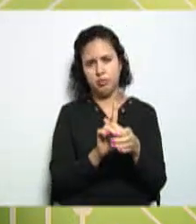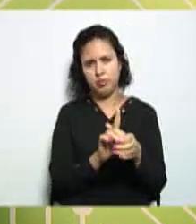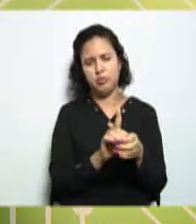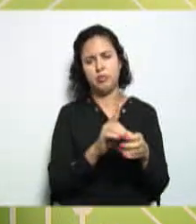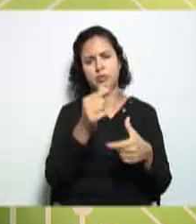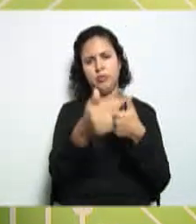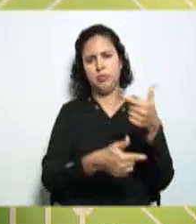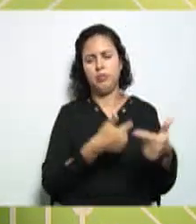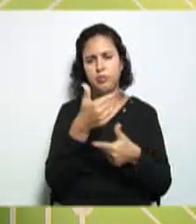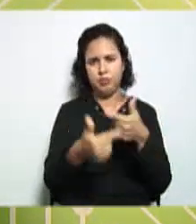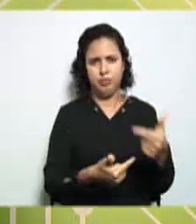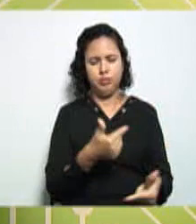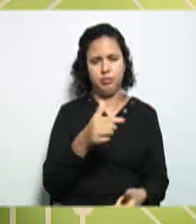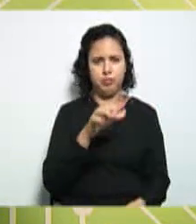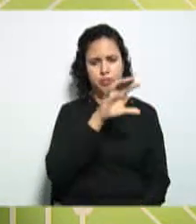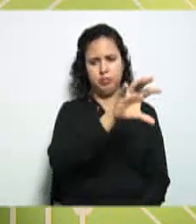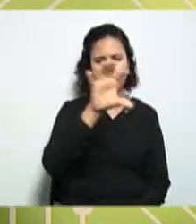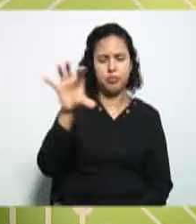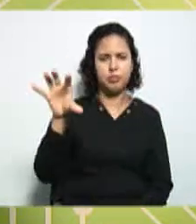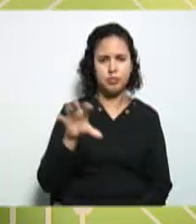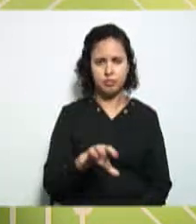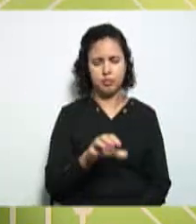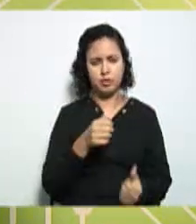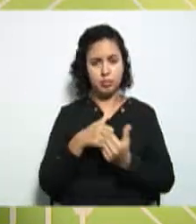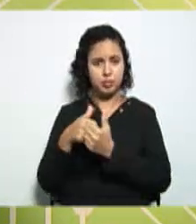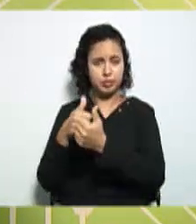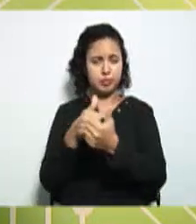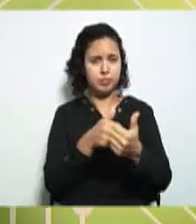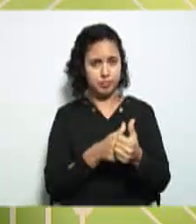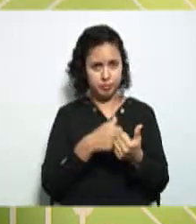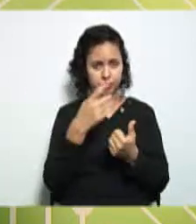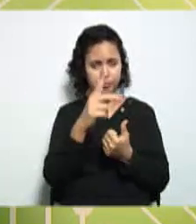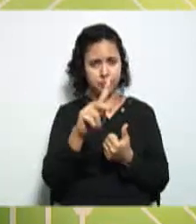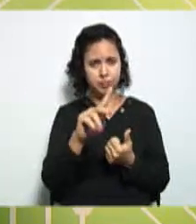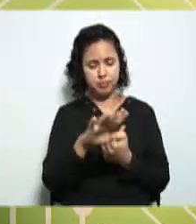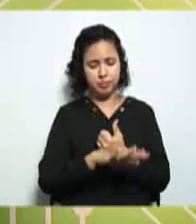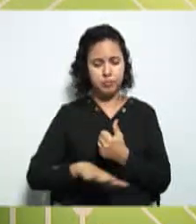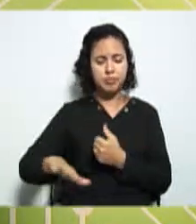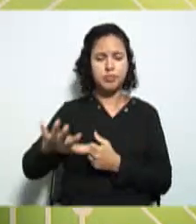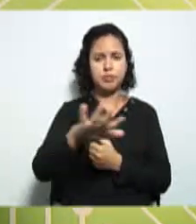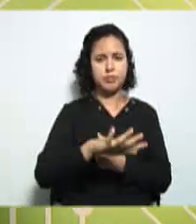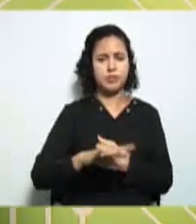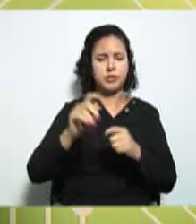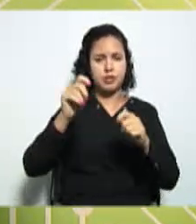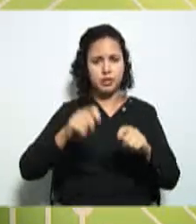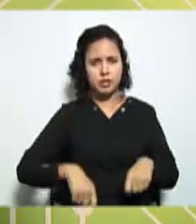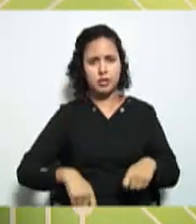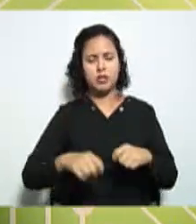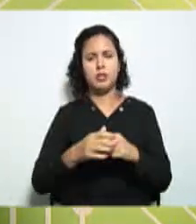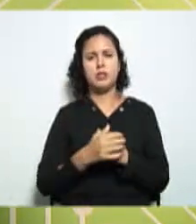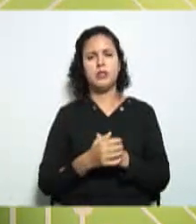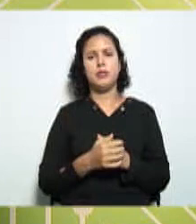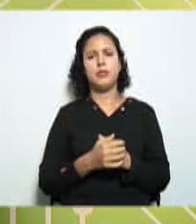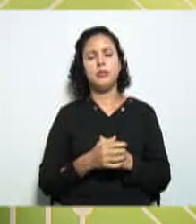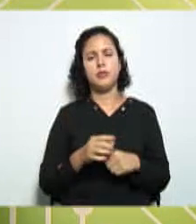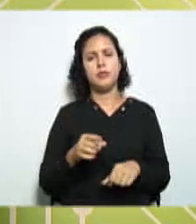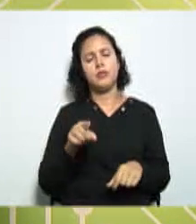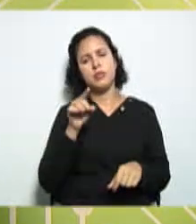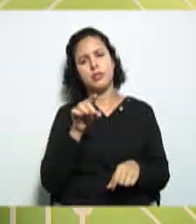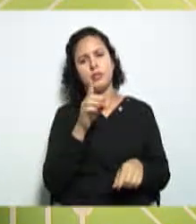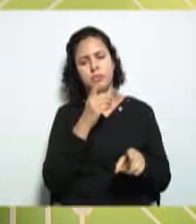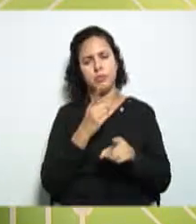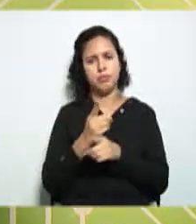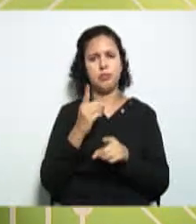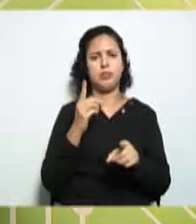mais apropriado, né? Dependendo da sua localidade, onde tiver a maior potencialidade, onde você identificar